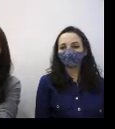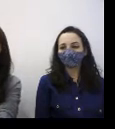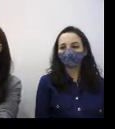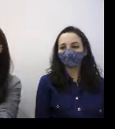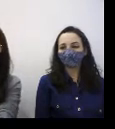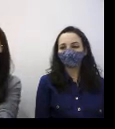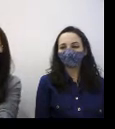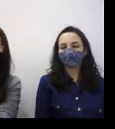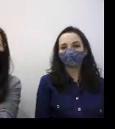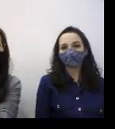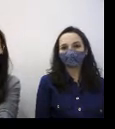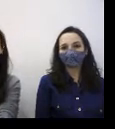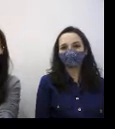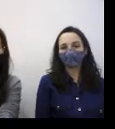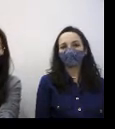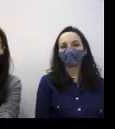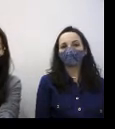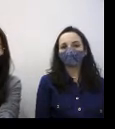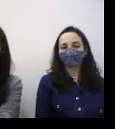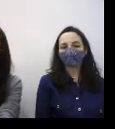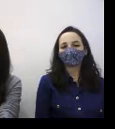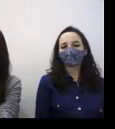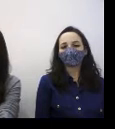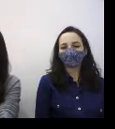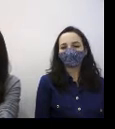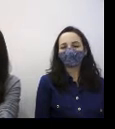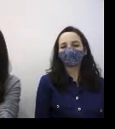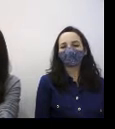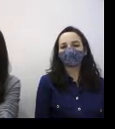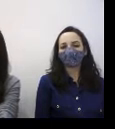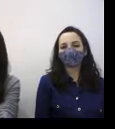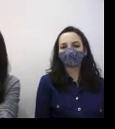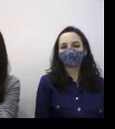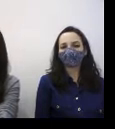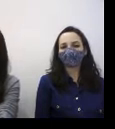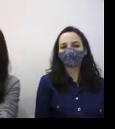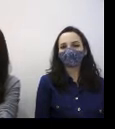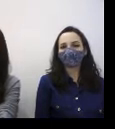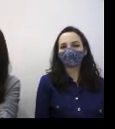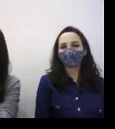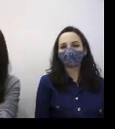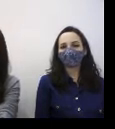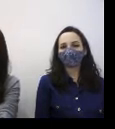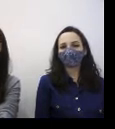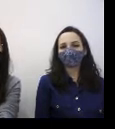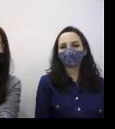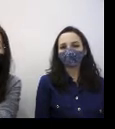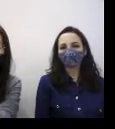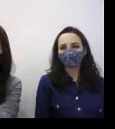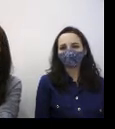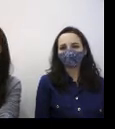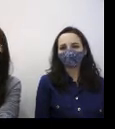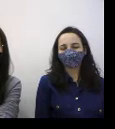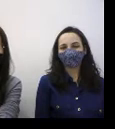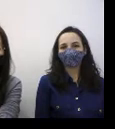delas. Outro seria um sono reparador, né? Geralmente, quando a gente está com alguma questão, né, processando de